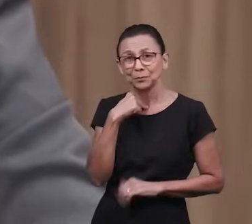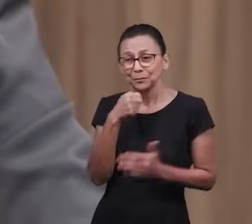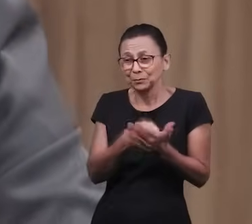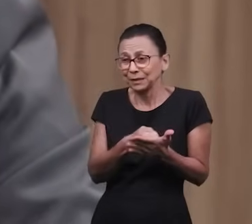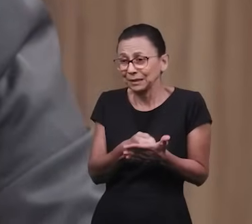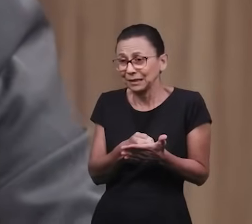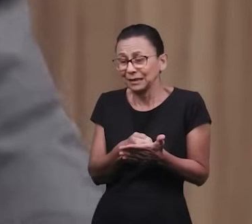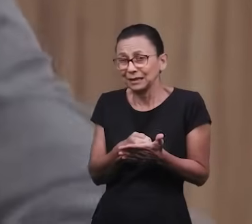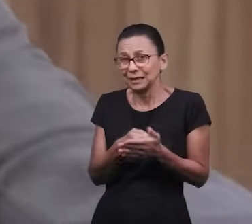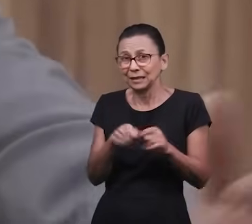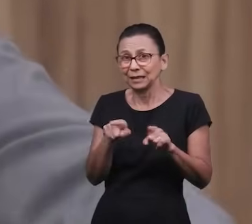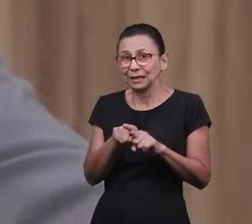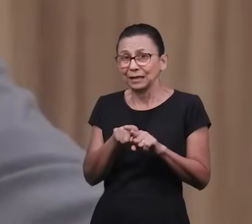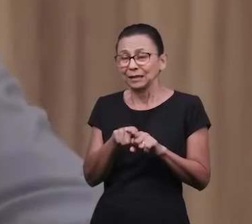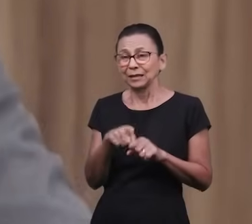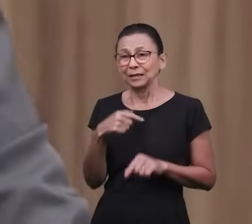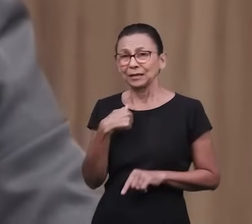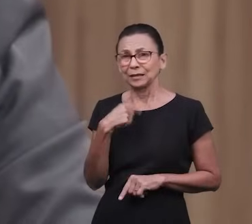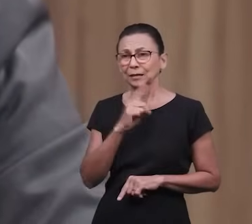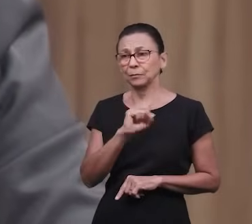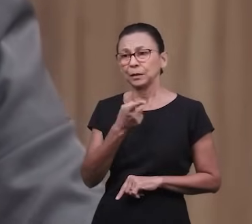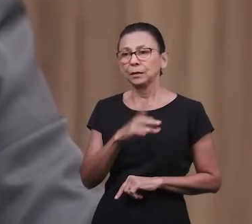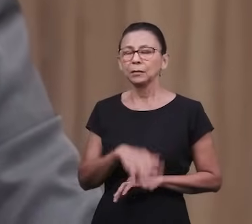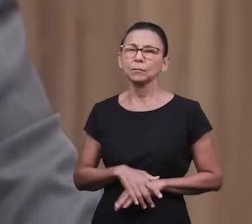têm condição de pagar. E eu também não tenho.